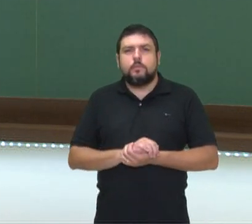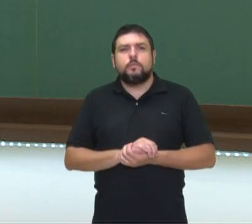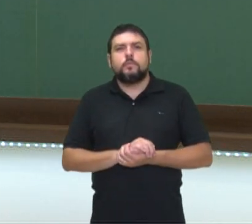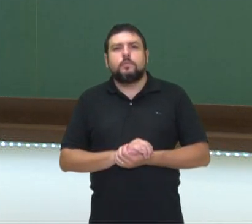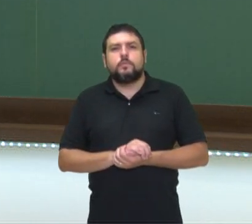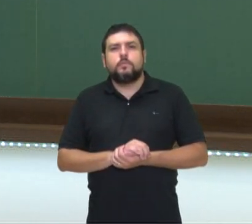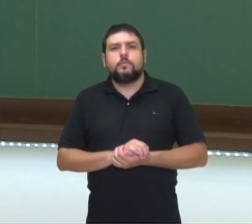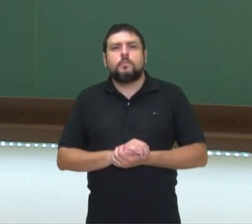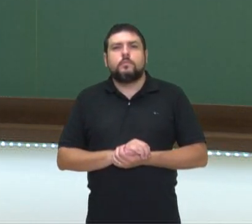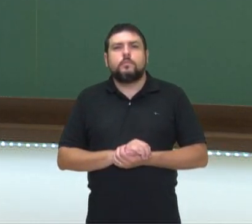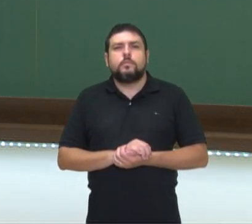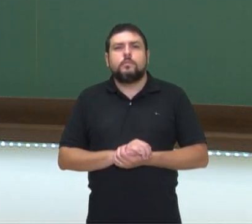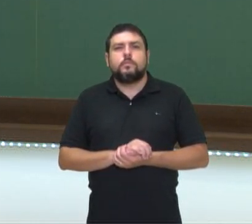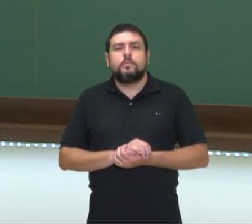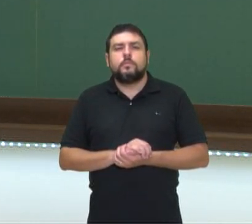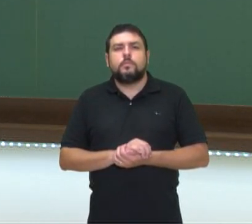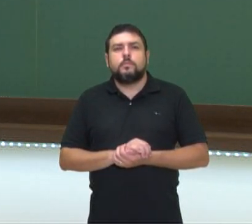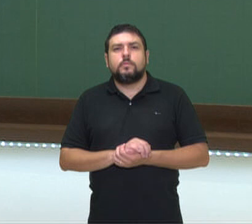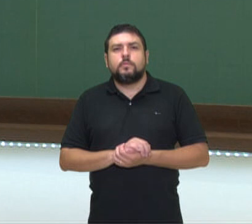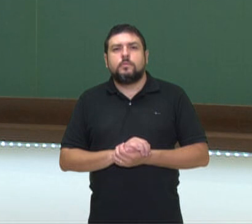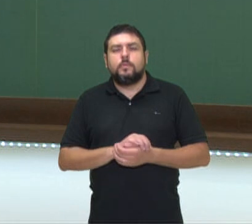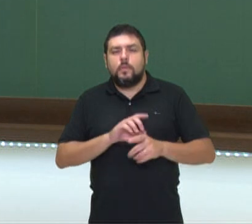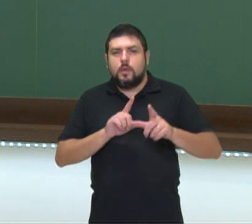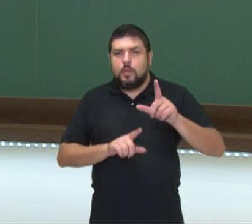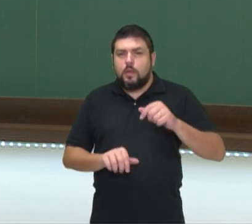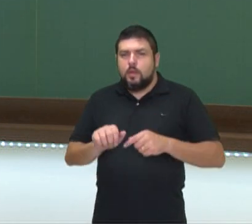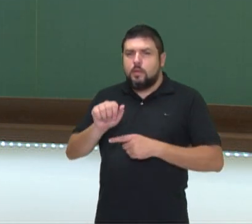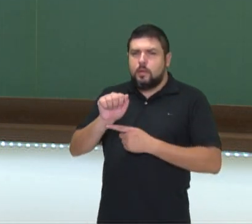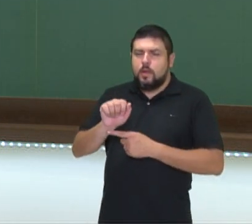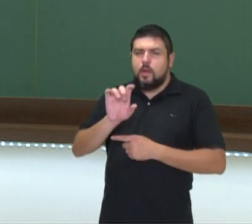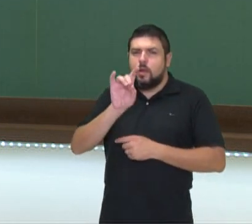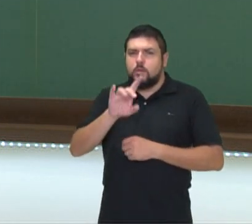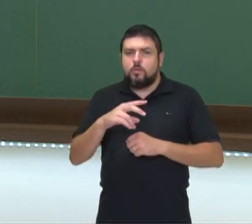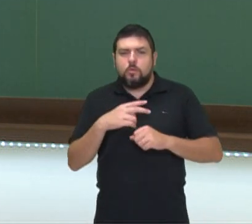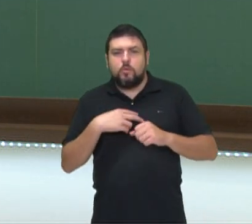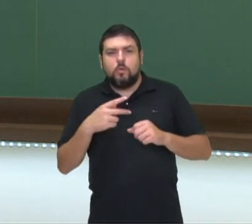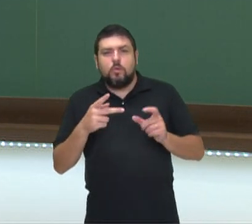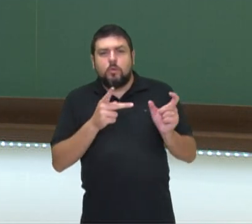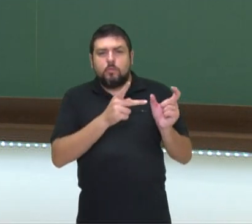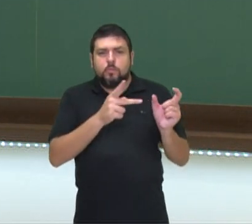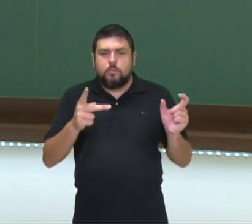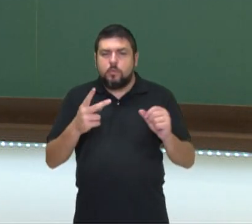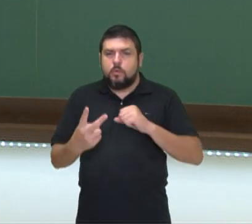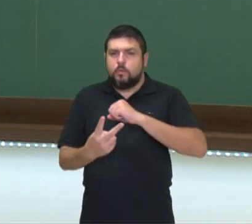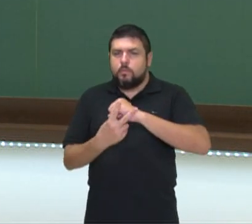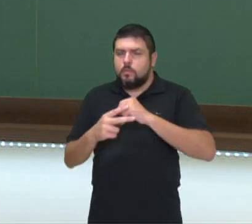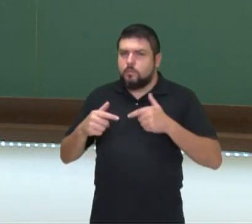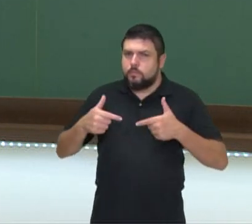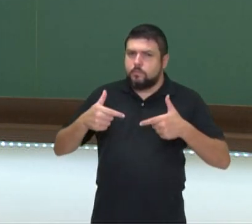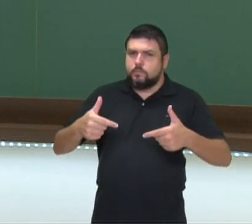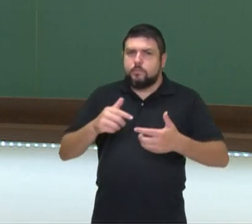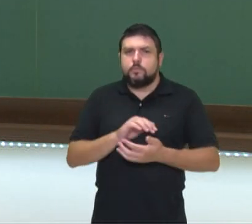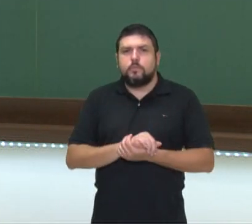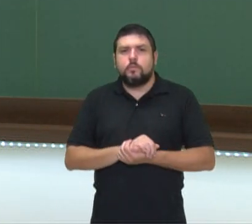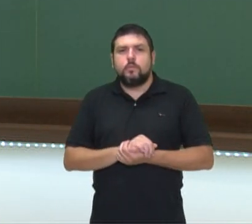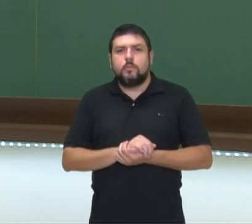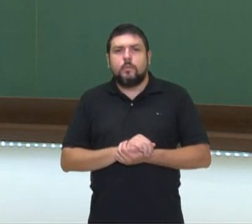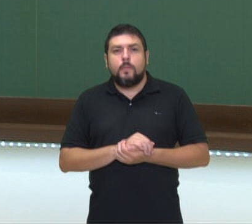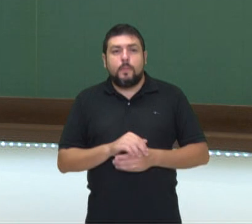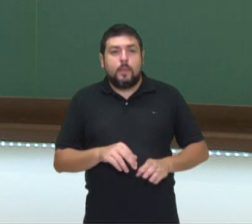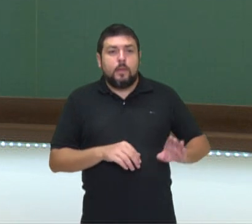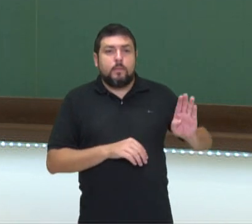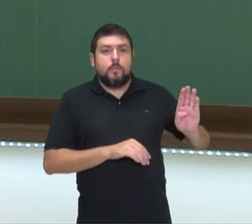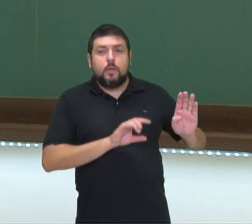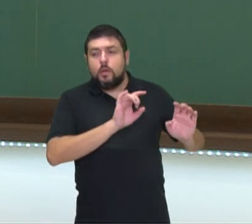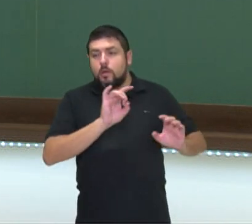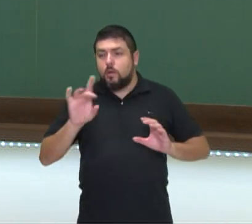nossa pergunta. Letra A, nós temos apenas um predicado verbal, apenas ação. Letra B, nós temos apenas